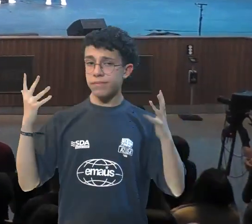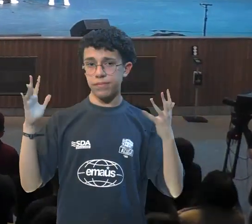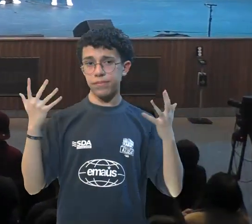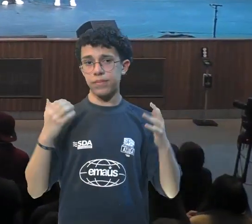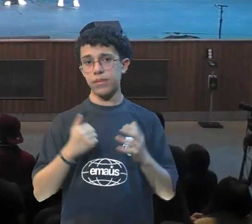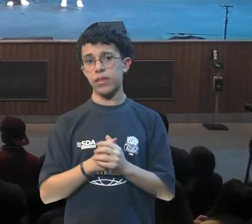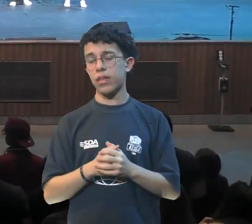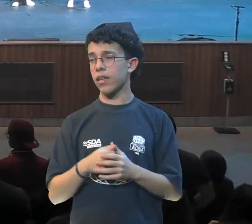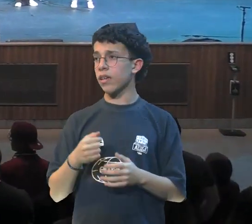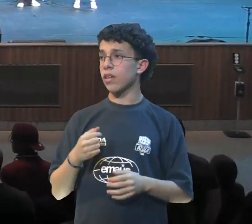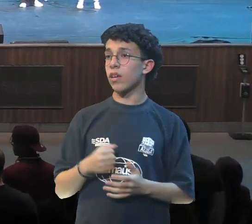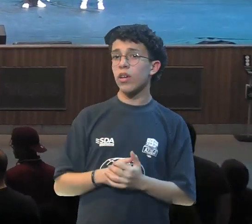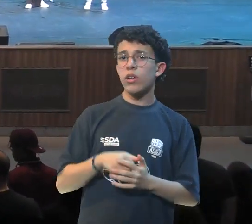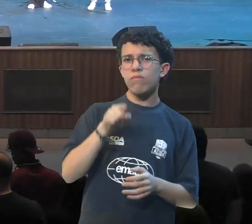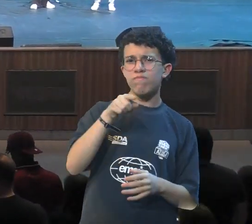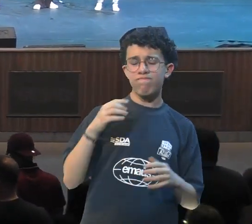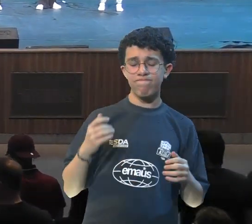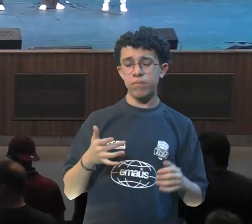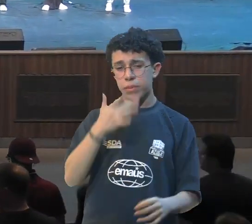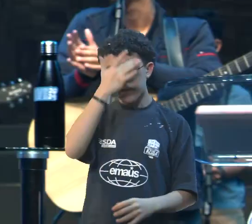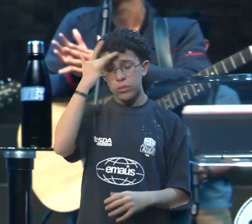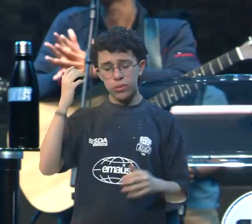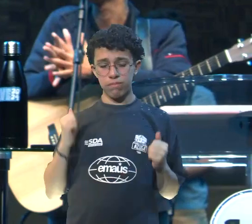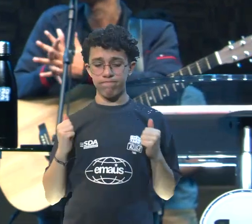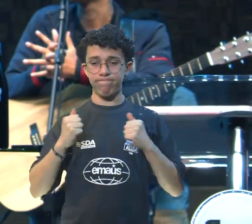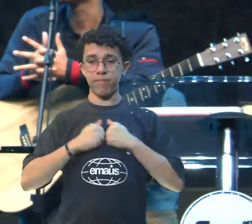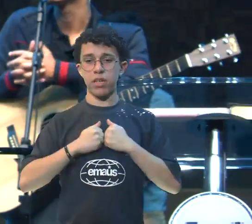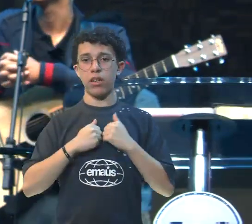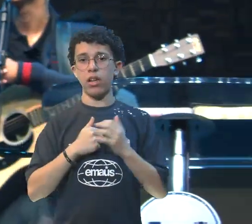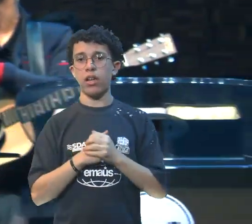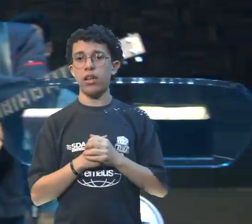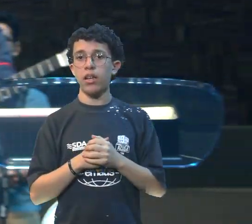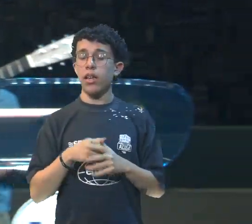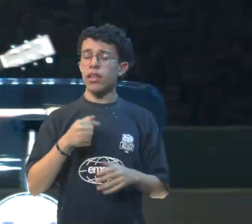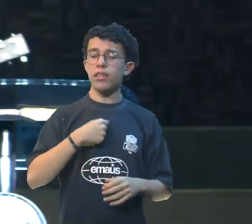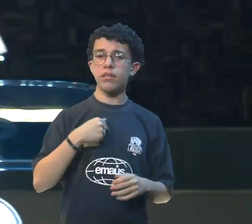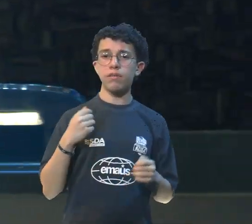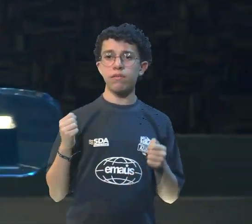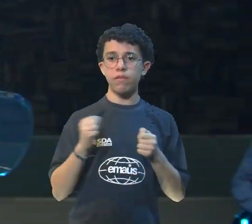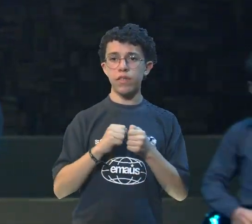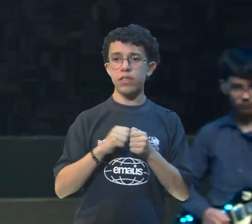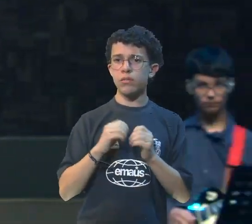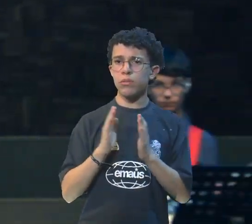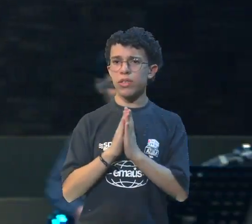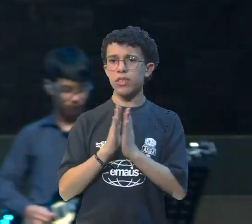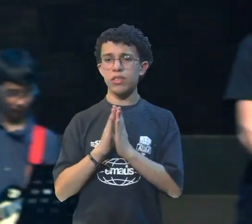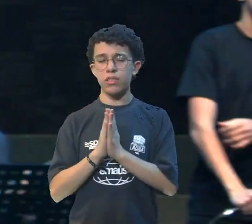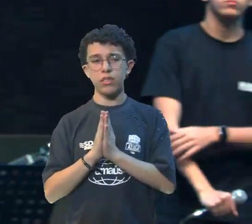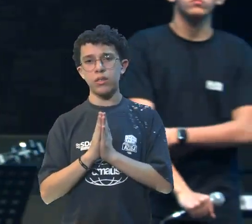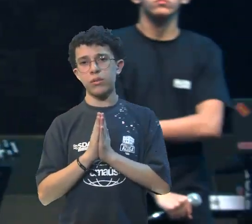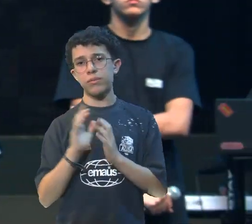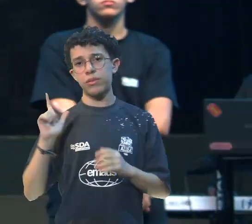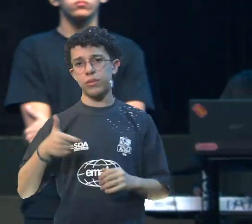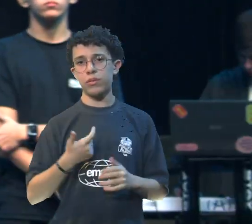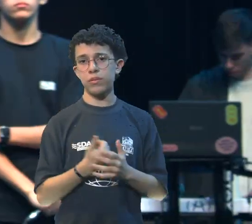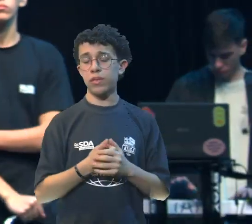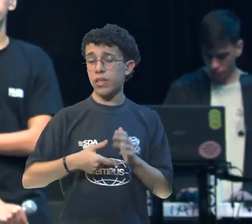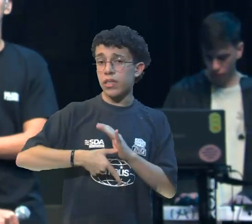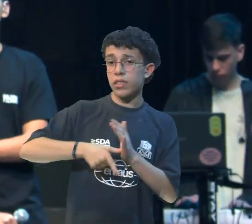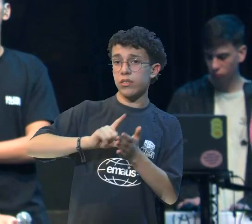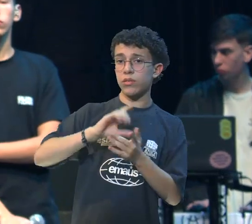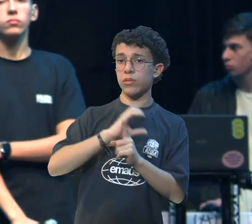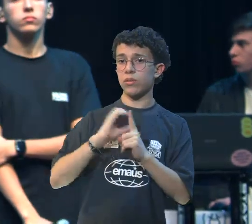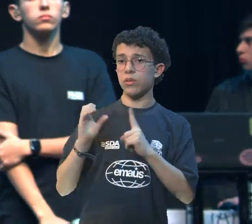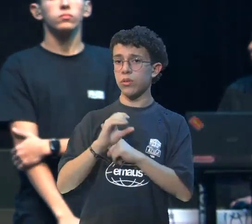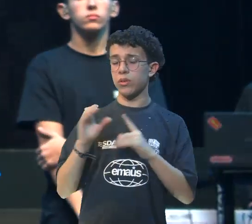Vou pedir para o pessoal do Flow In vir aqui, e eu vou fazer mais uma oração antes de encerrar o culto.